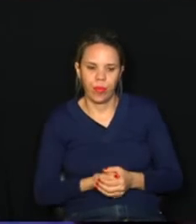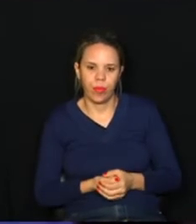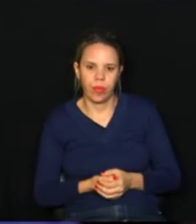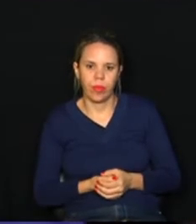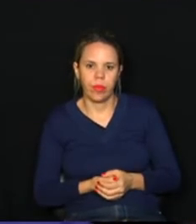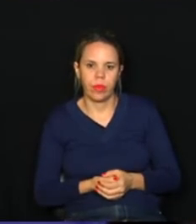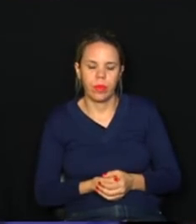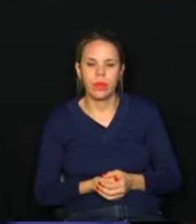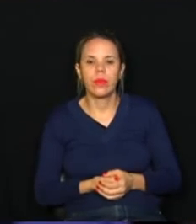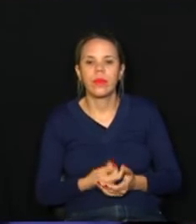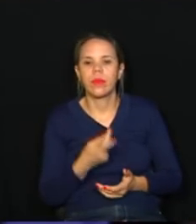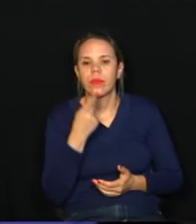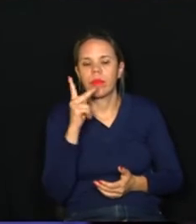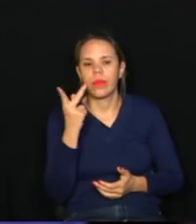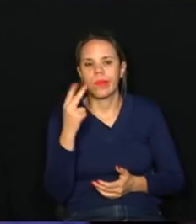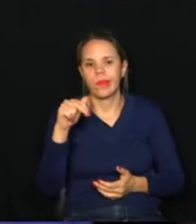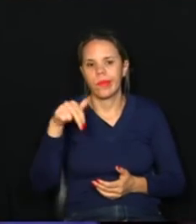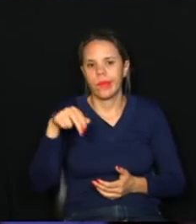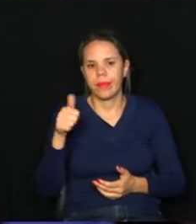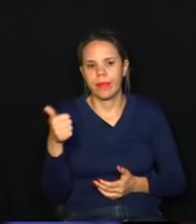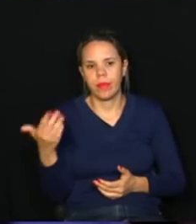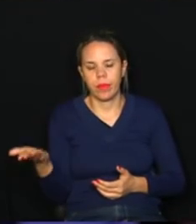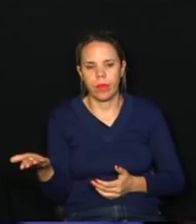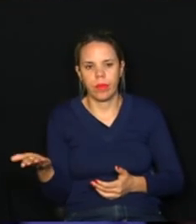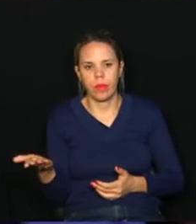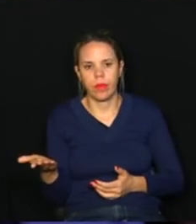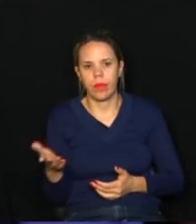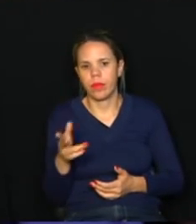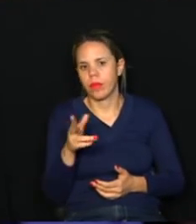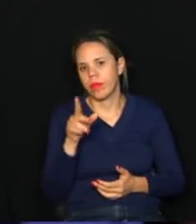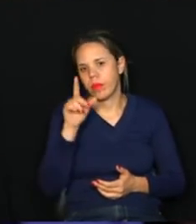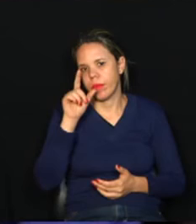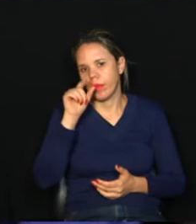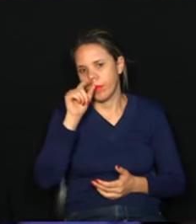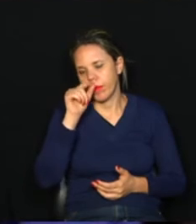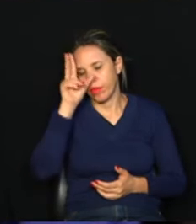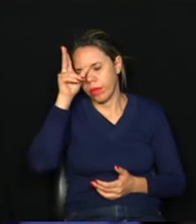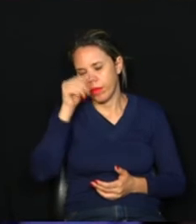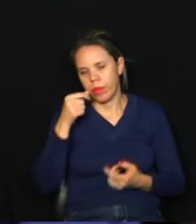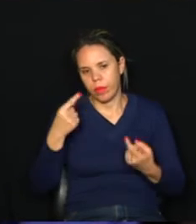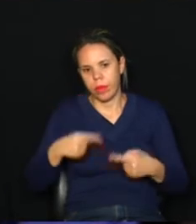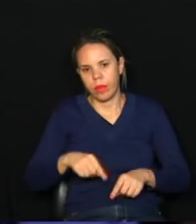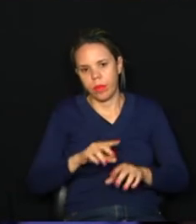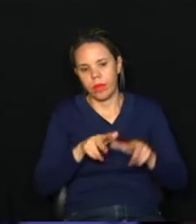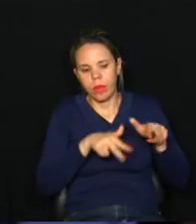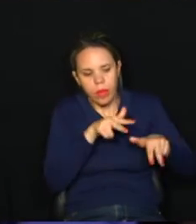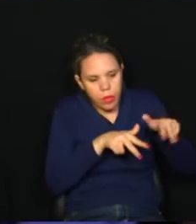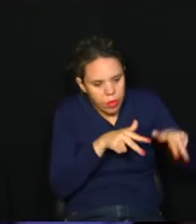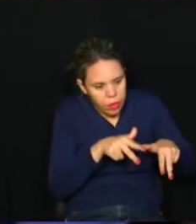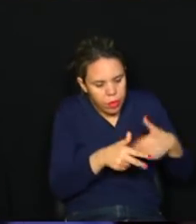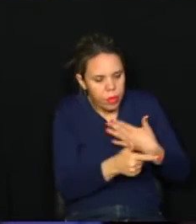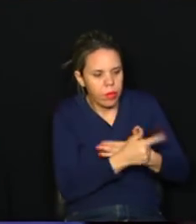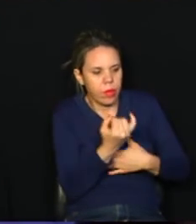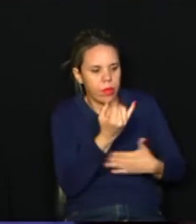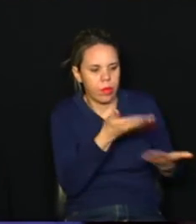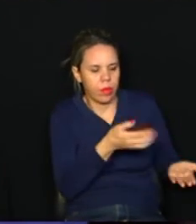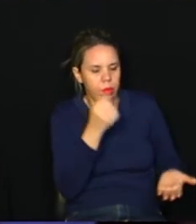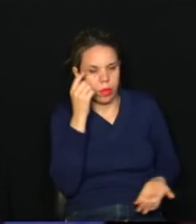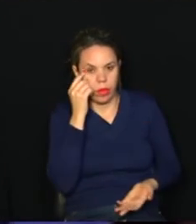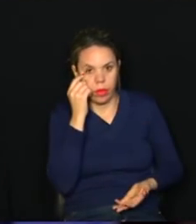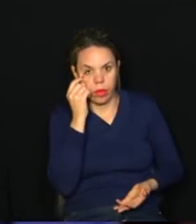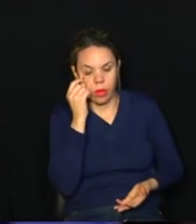Como disse a Helena, nós temos a águia e a galinha, nada contra a galinha, coitada, ela tem um papel fundamental,